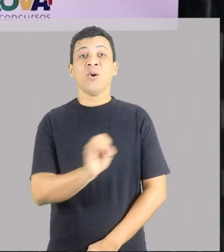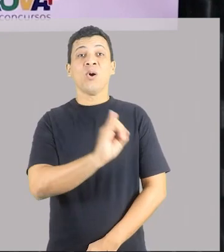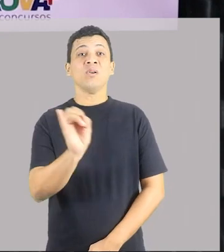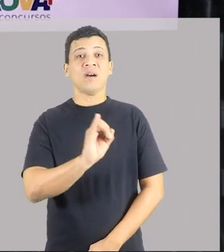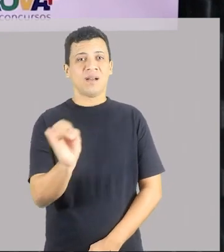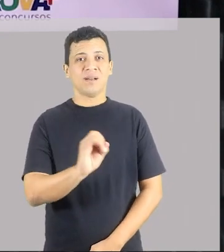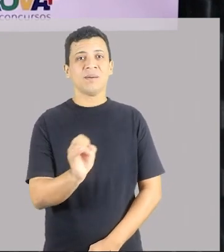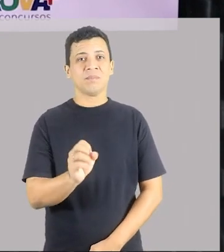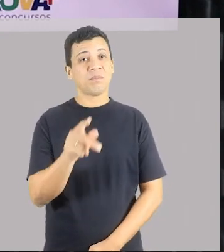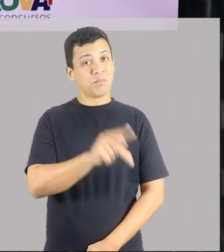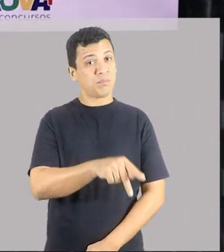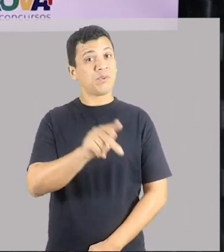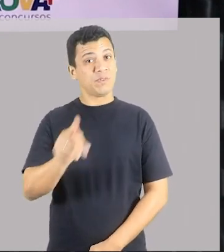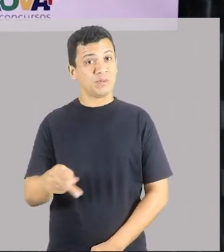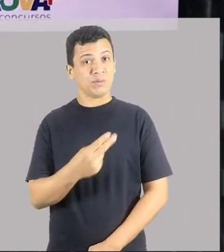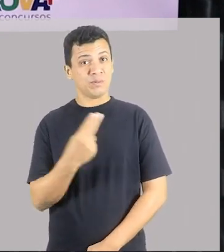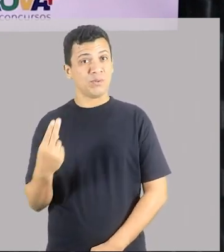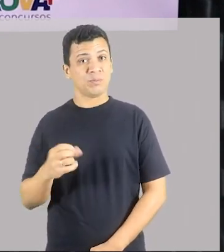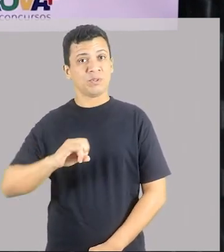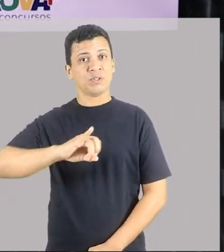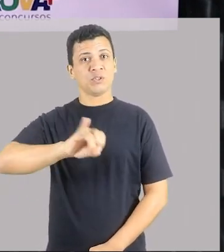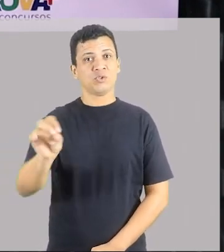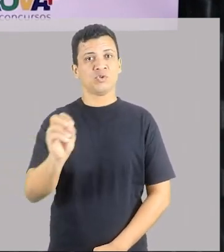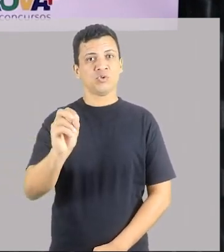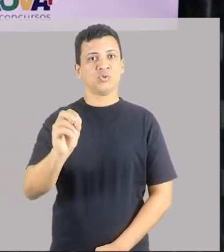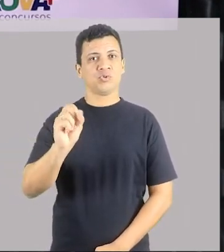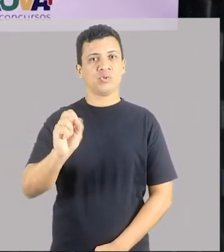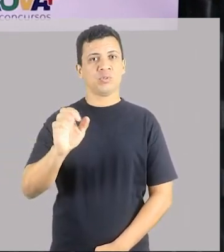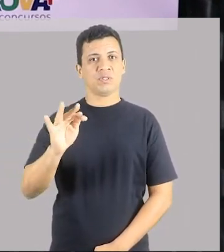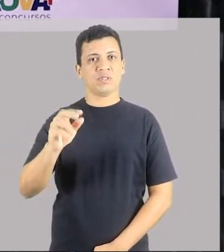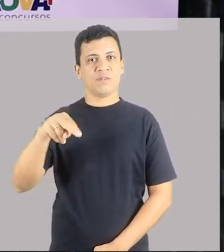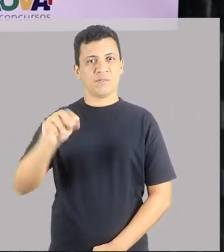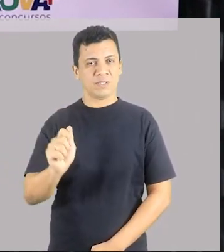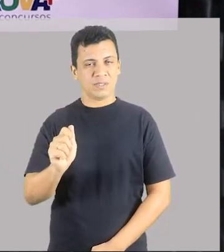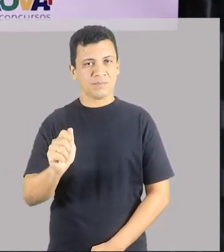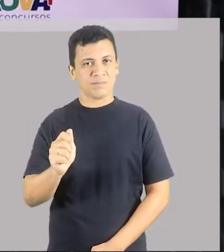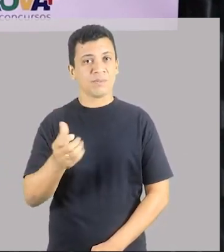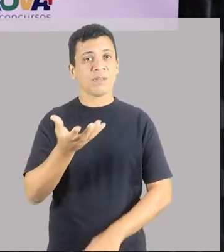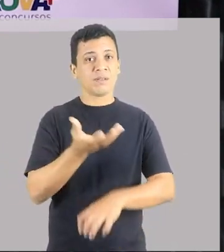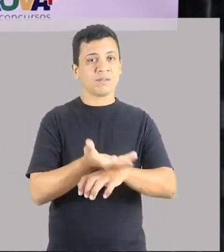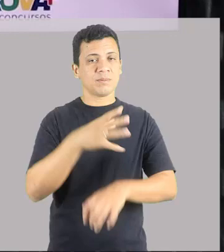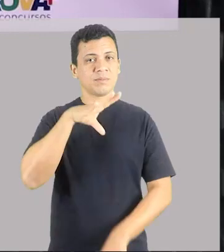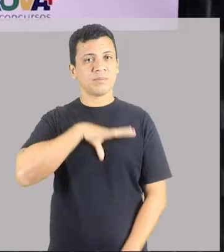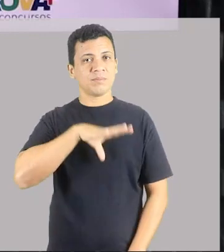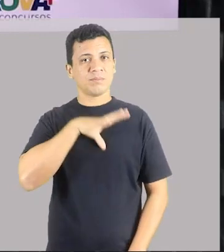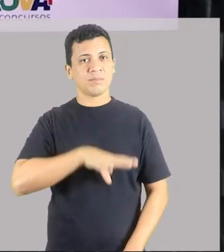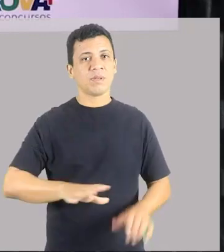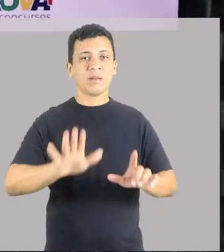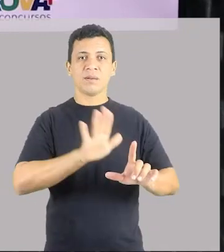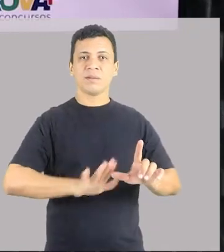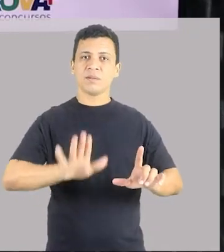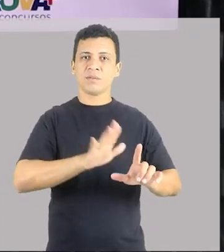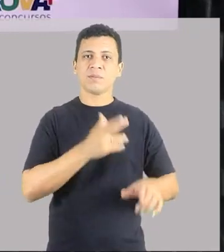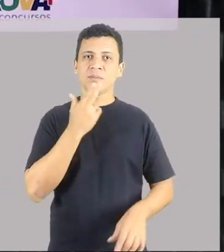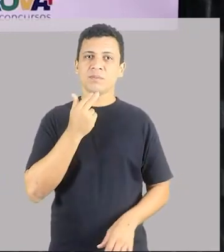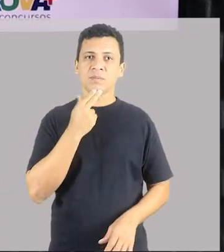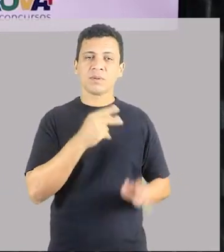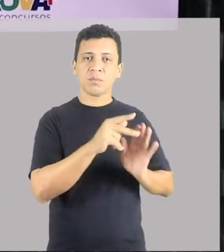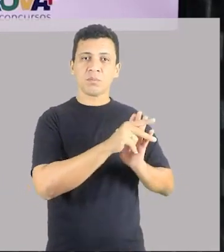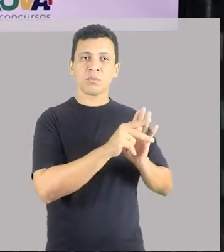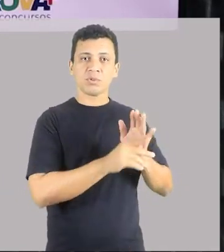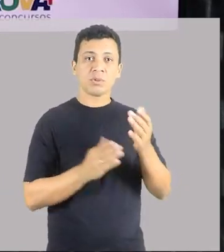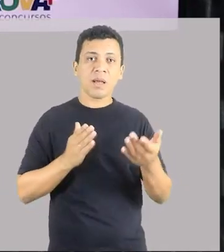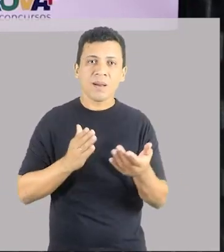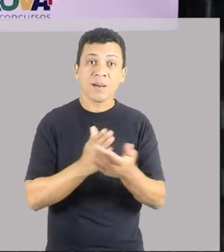Olá pessoal eu sou professora Josefina Oliveira professora de língua portuguesa estou aqui na plataforma Gonçalves Dias o nosso projeto aprova